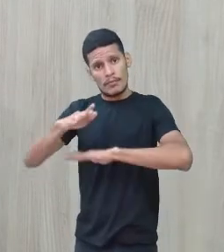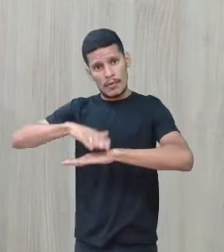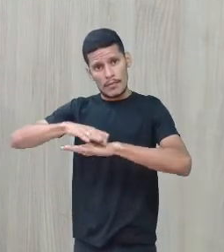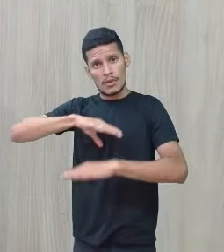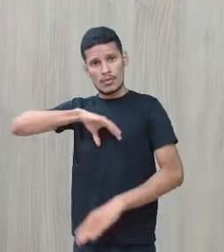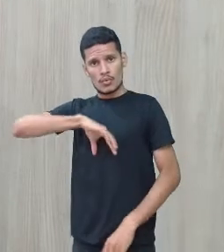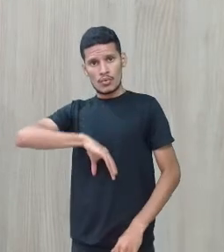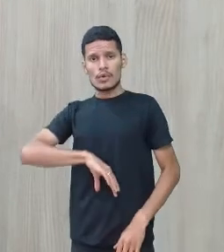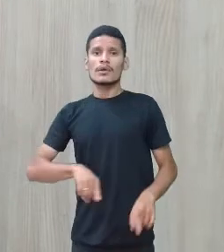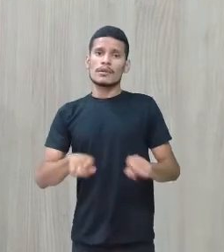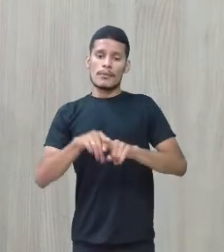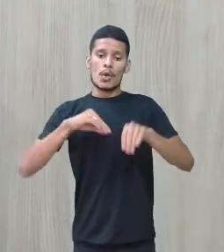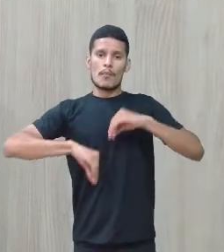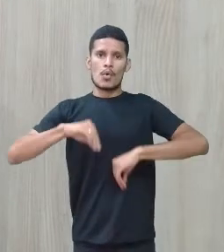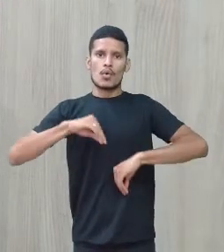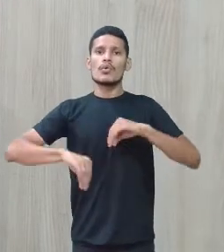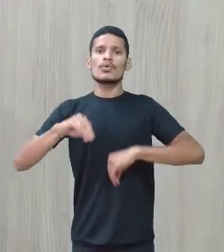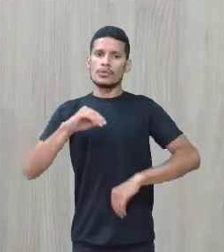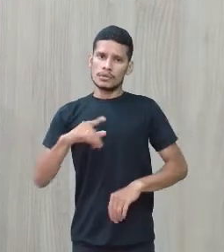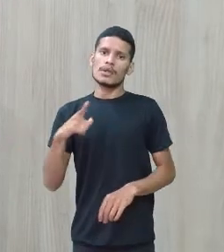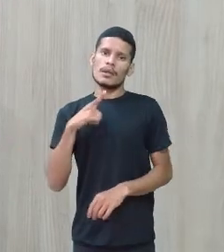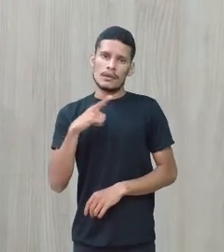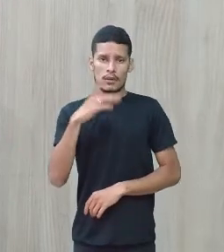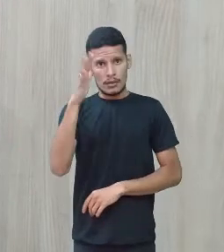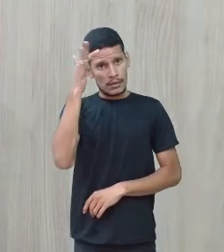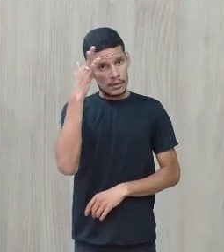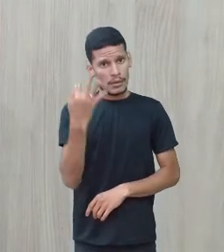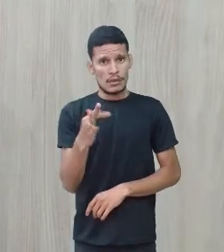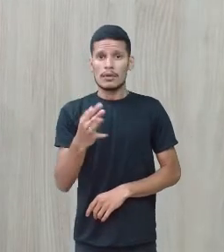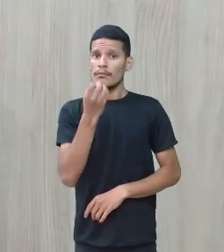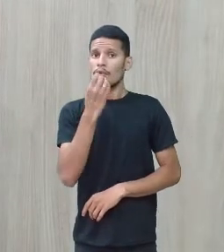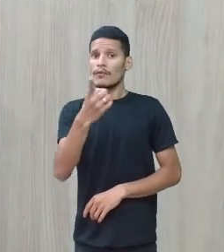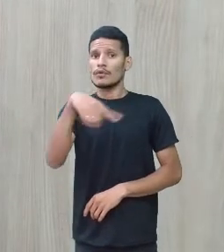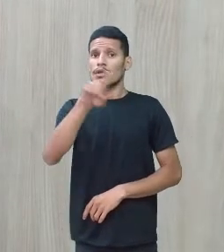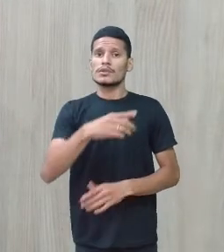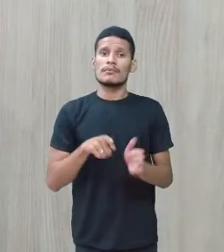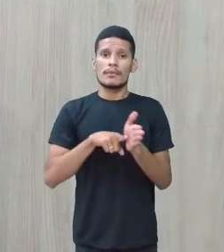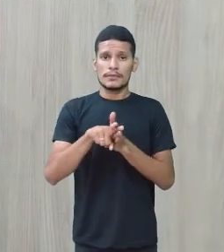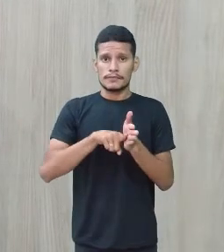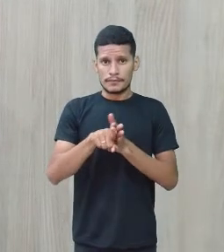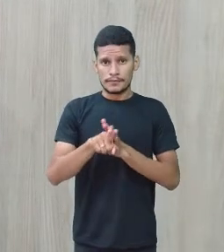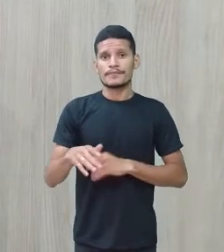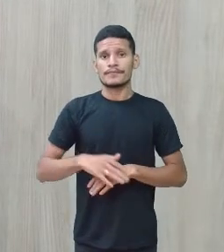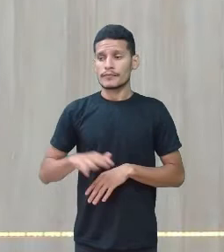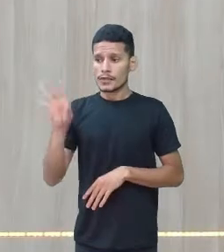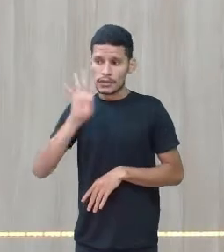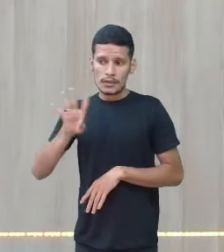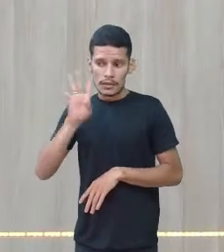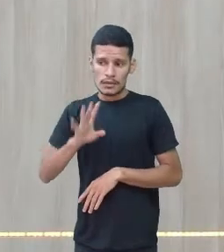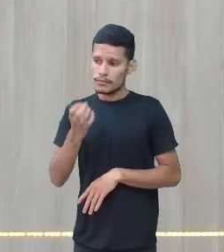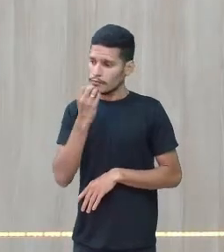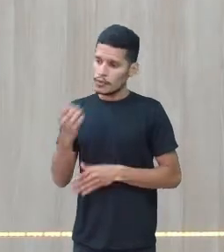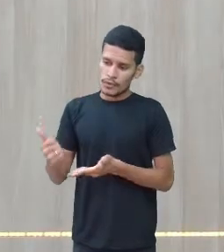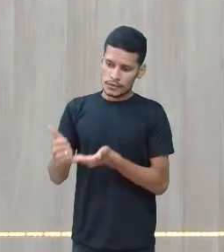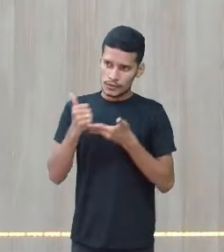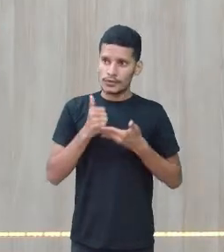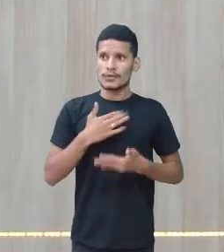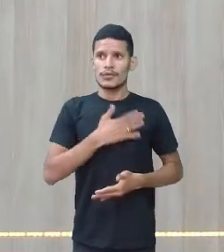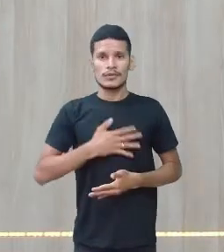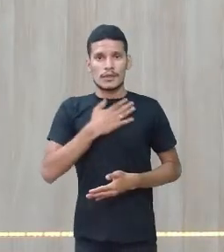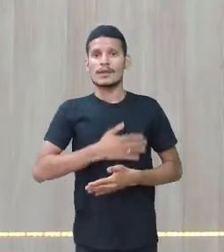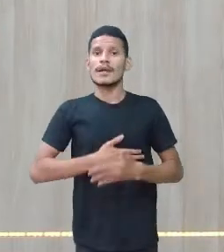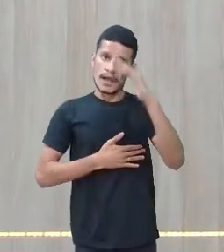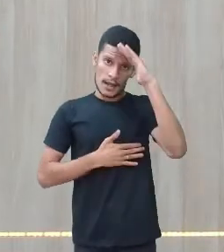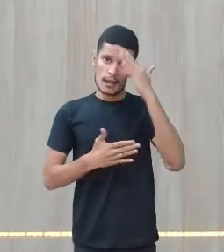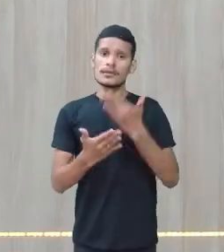estão assim, também causam, então é bom sempre pesquisar, tá certo, gente? Legal, Cláudia. Que boa contribuição. Gostei, né? Acredito que